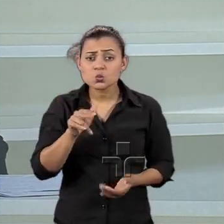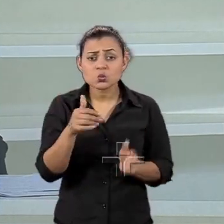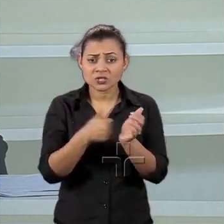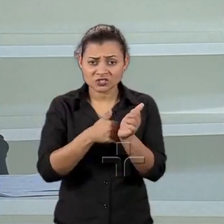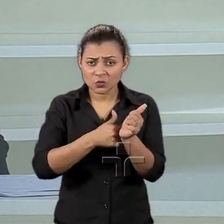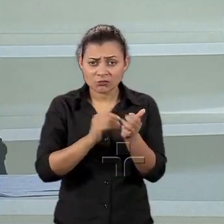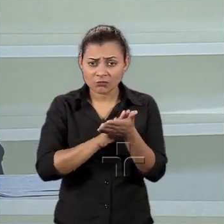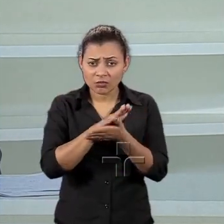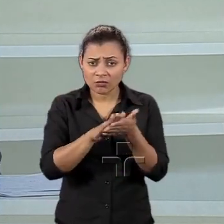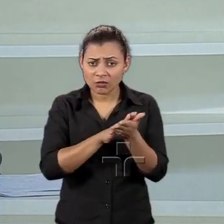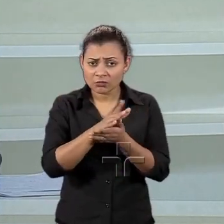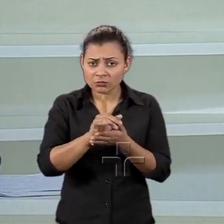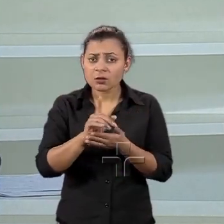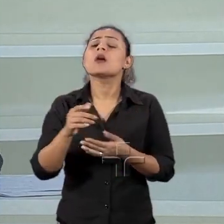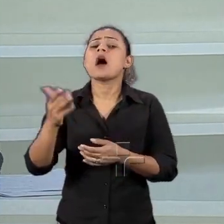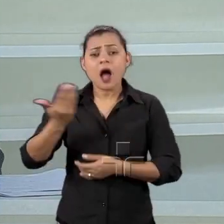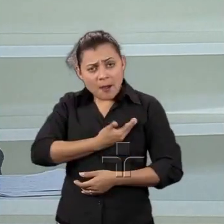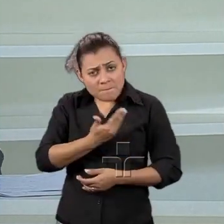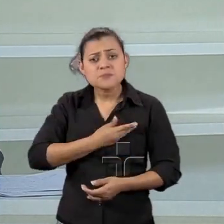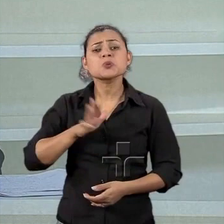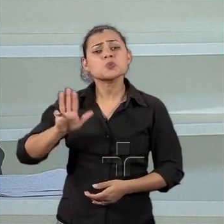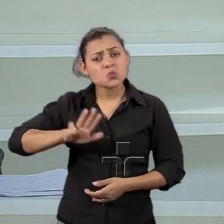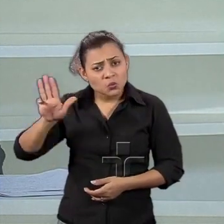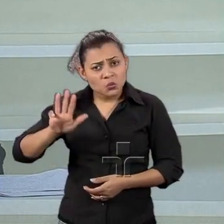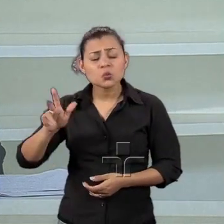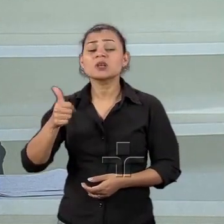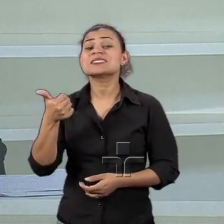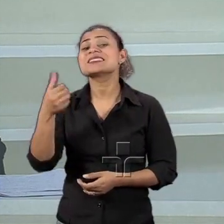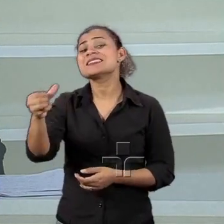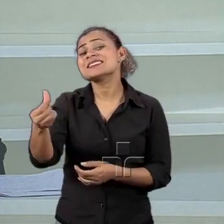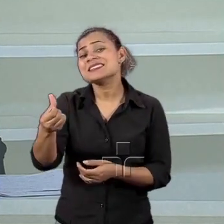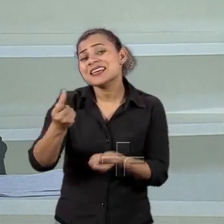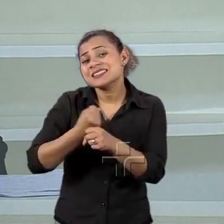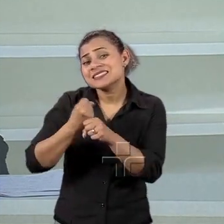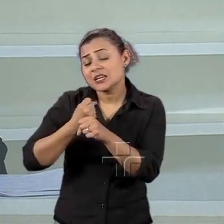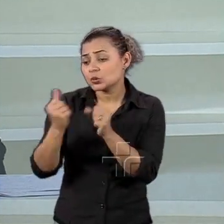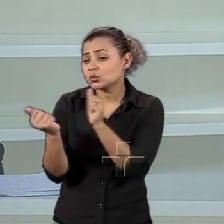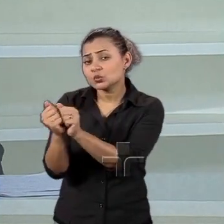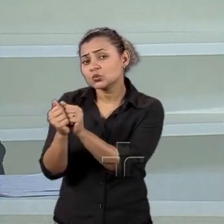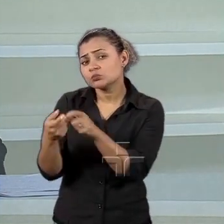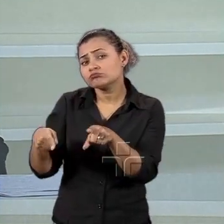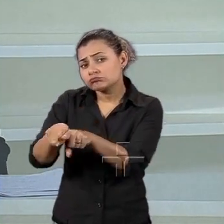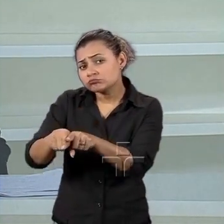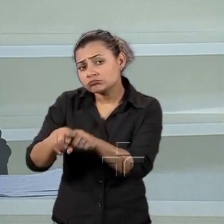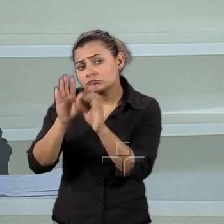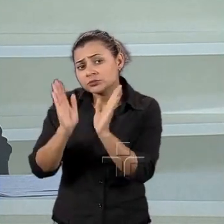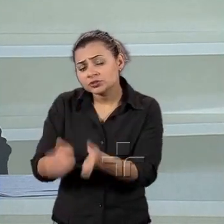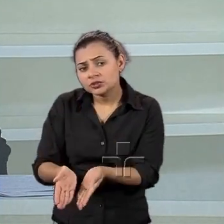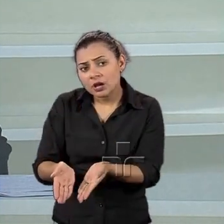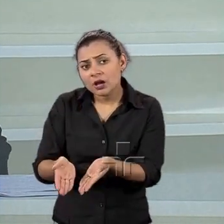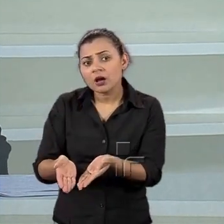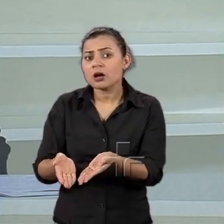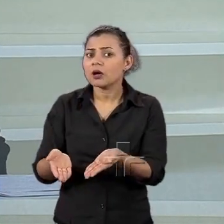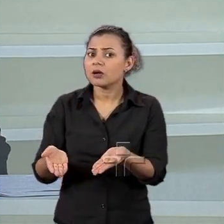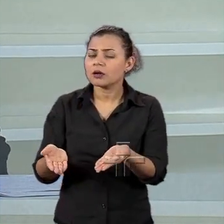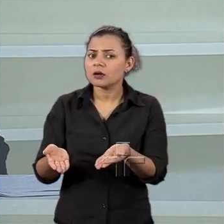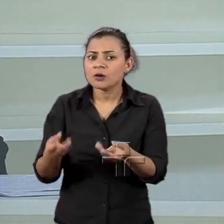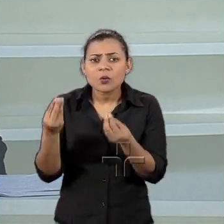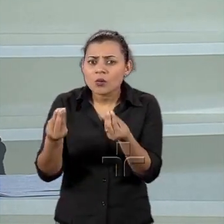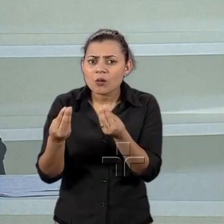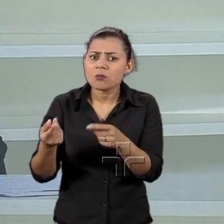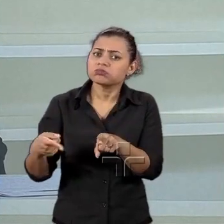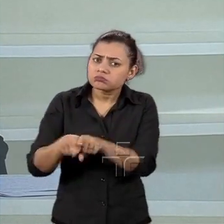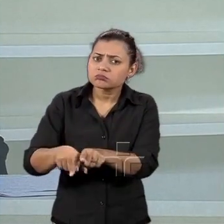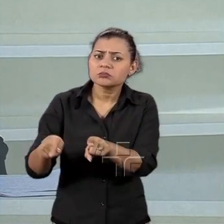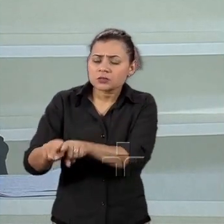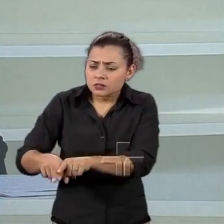do Lula, apoiou o Lula por 16 anos consecutivos e tentou convencer o Lula e o PT de que